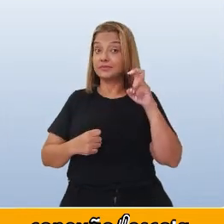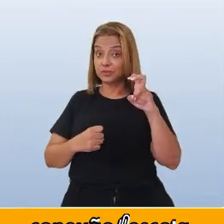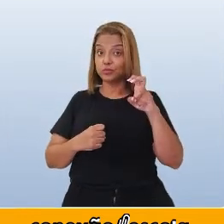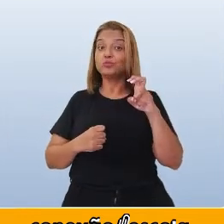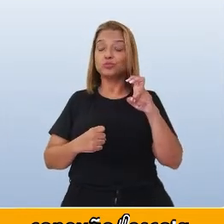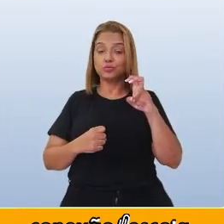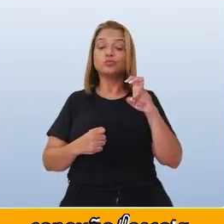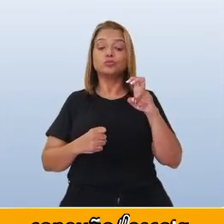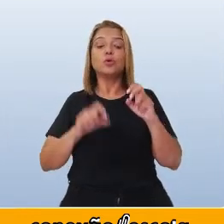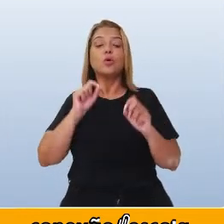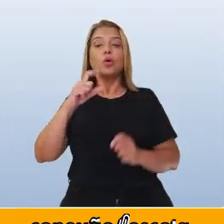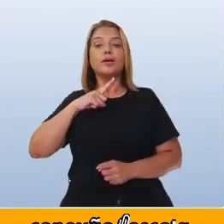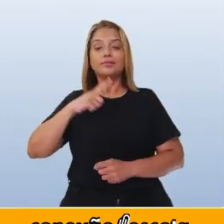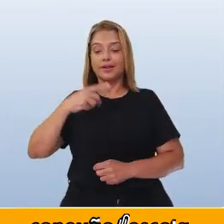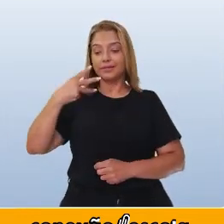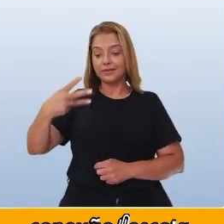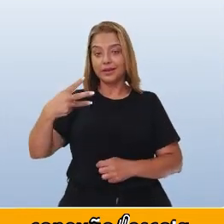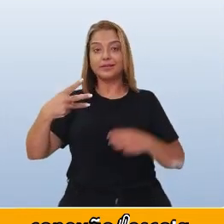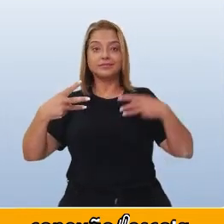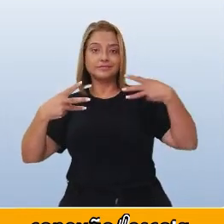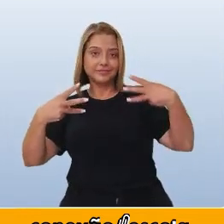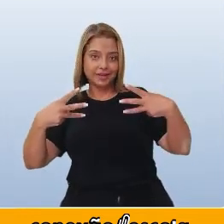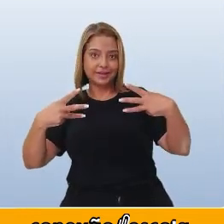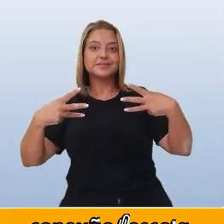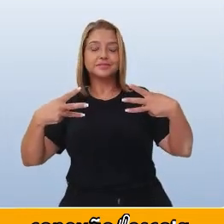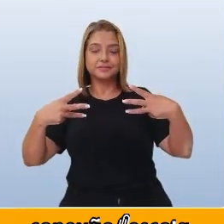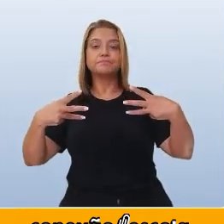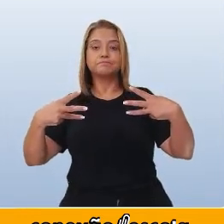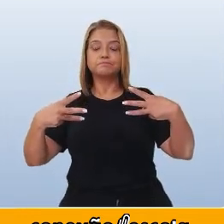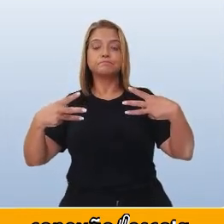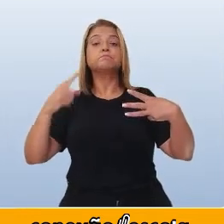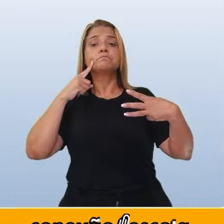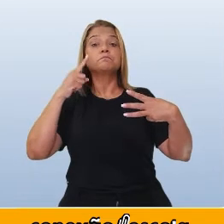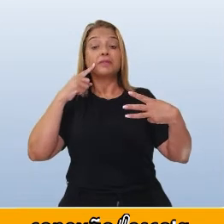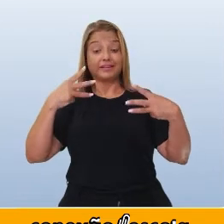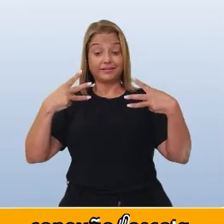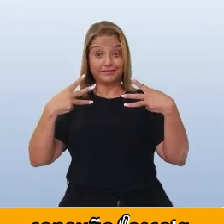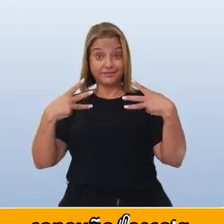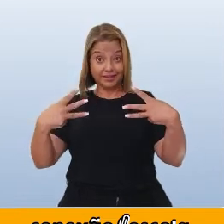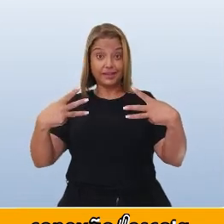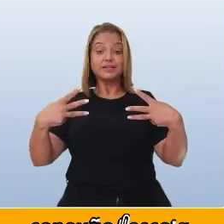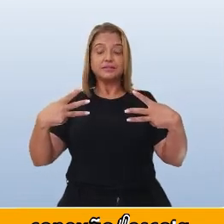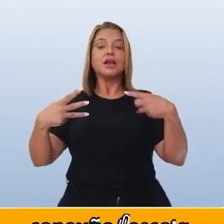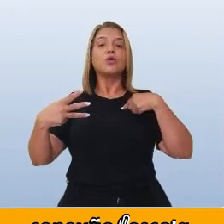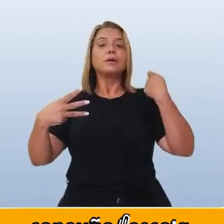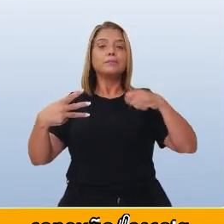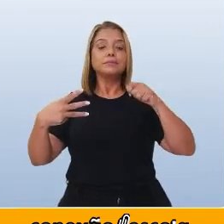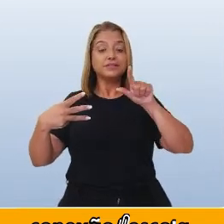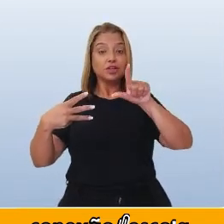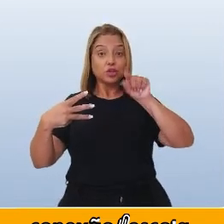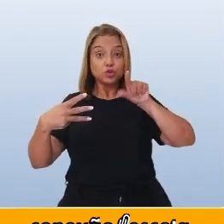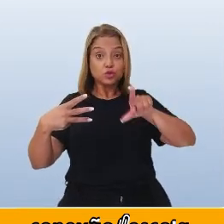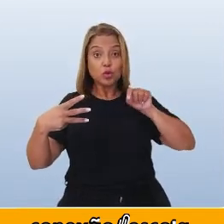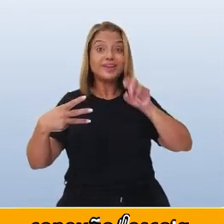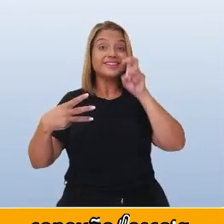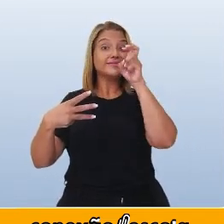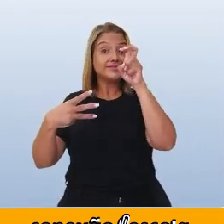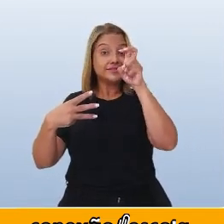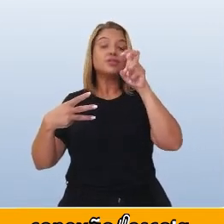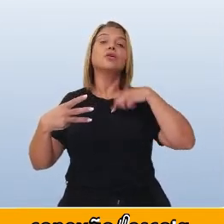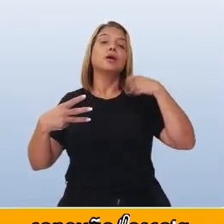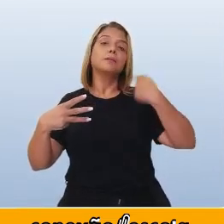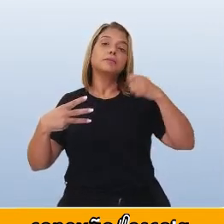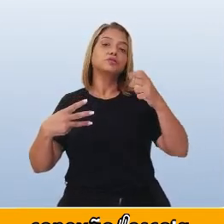figuras divididas em 3. Veja, para termos 5 partes, precisamos de 2